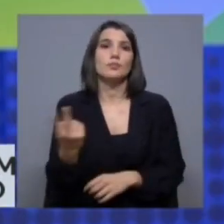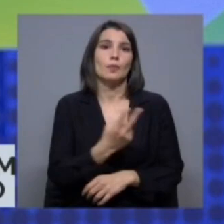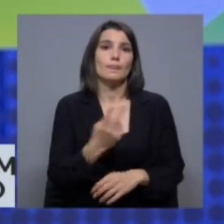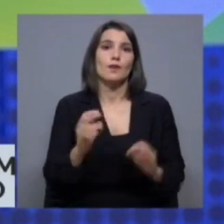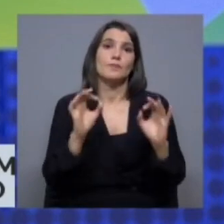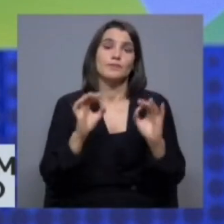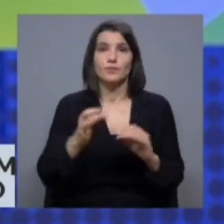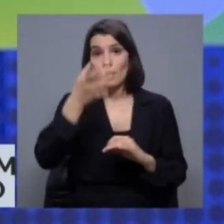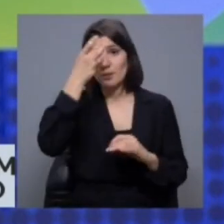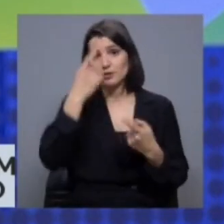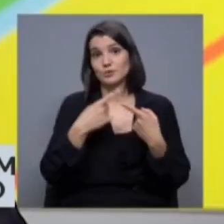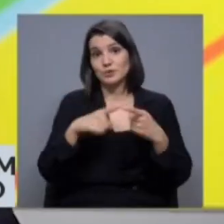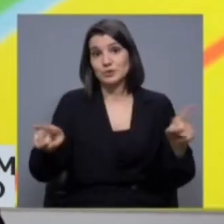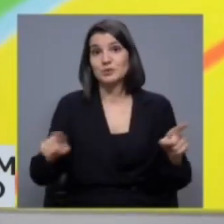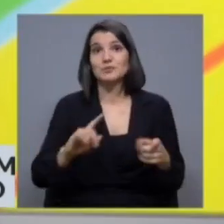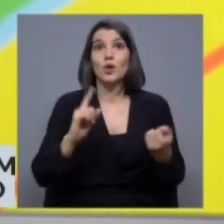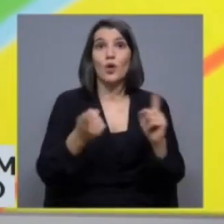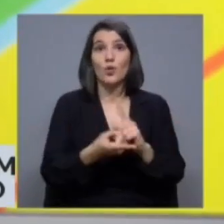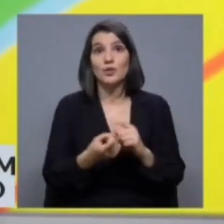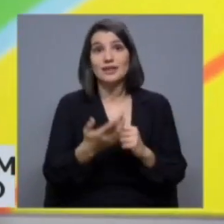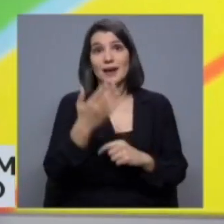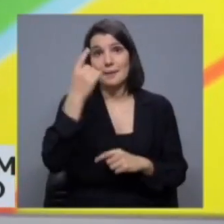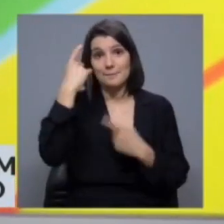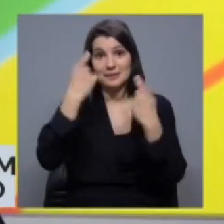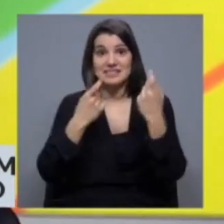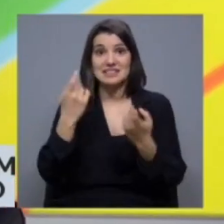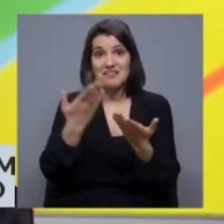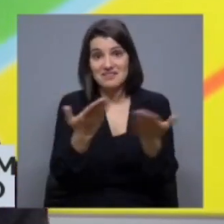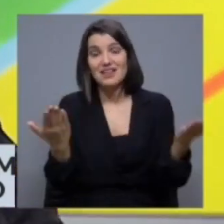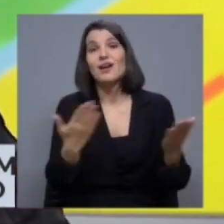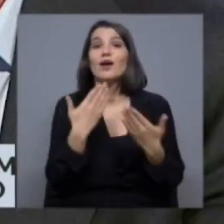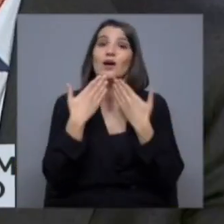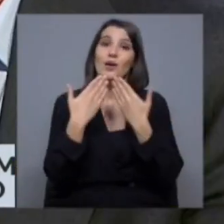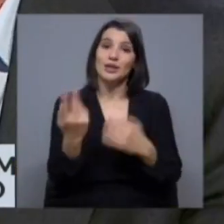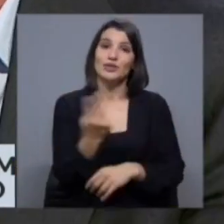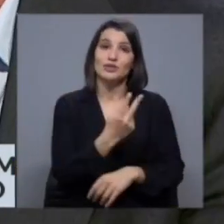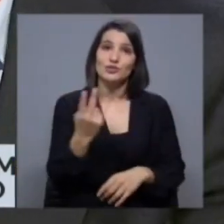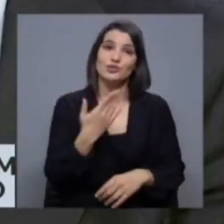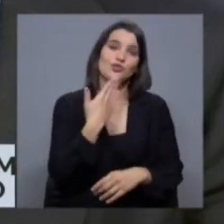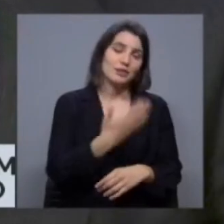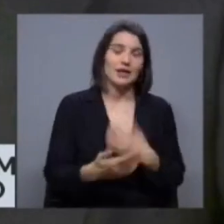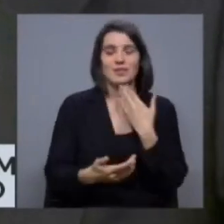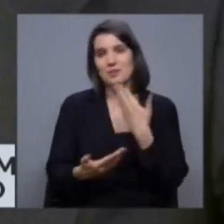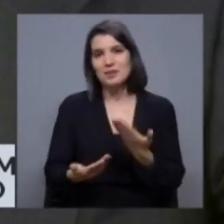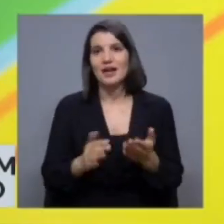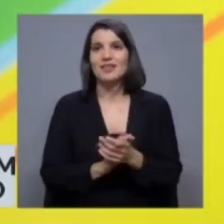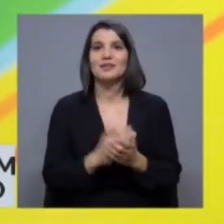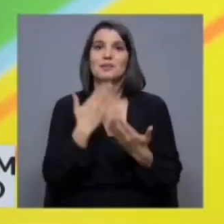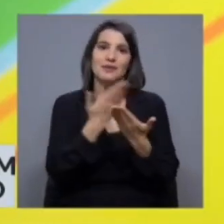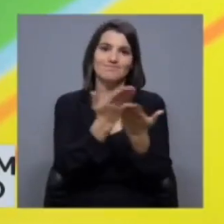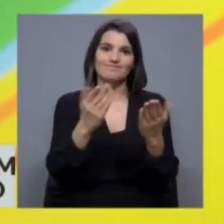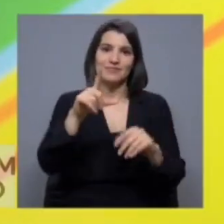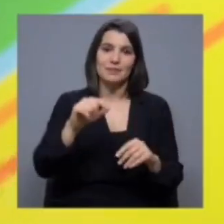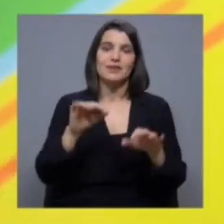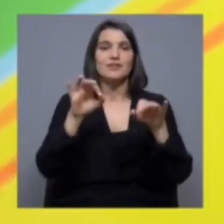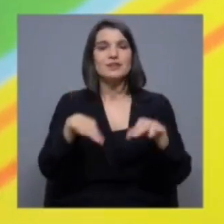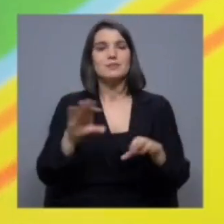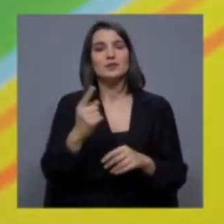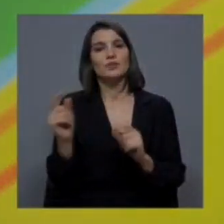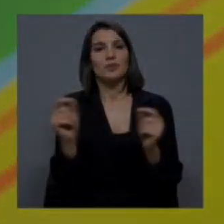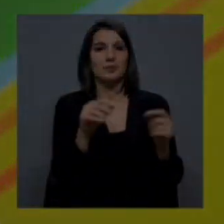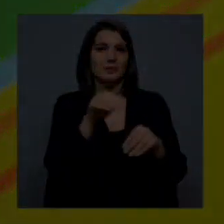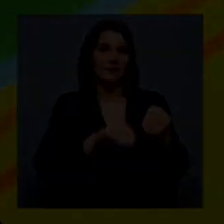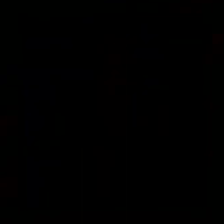dois é carregou posições diferença ao contrário do que estavam ligar por ver Obrigado aos dois Obrigado também assim termina aqui mais um debate